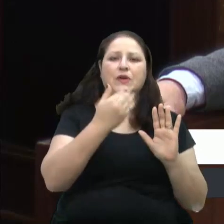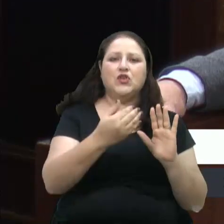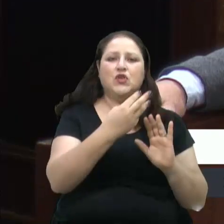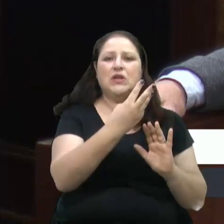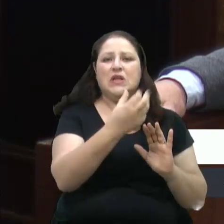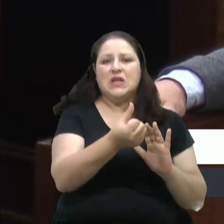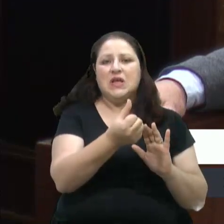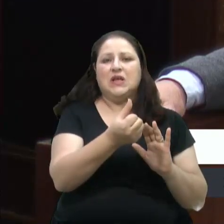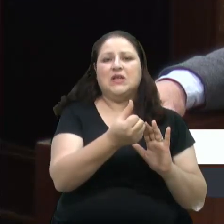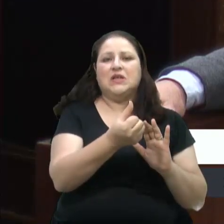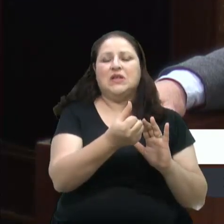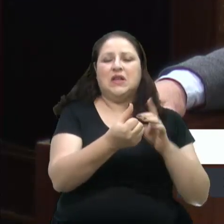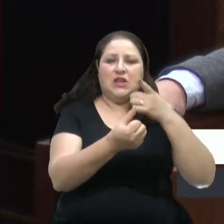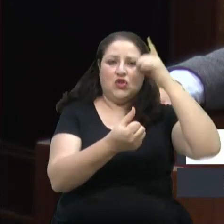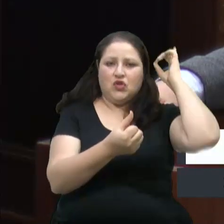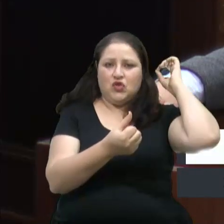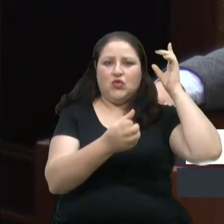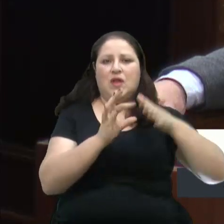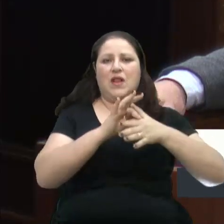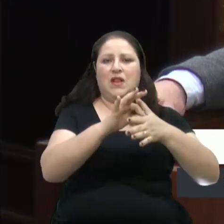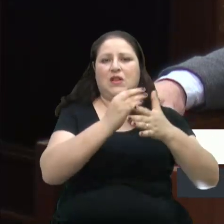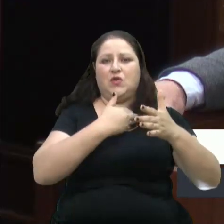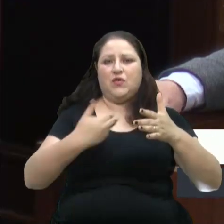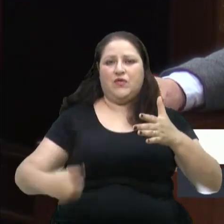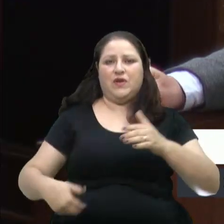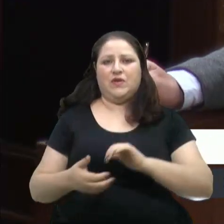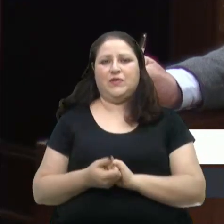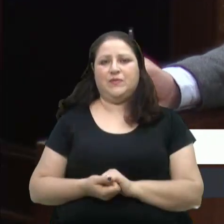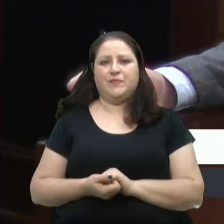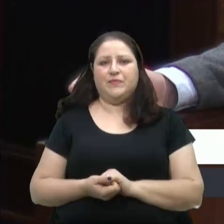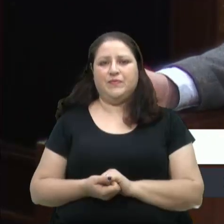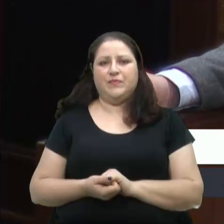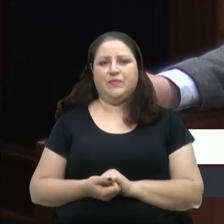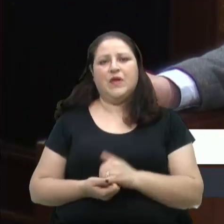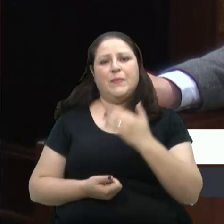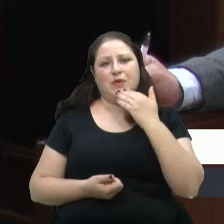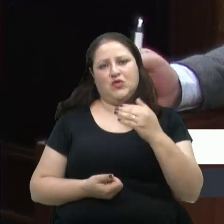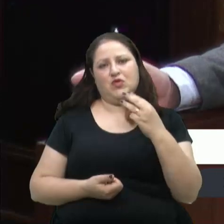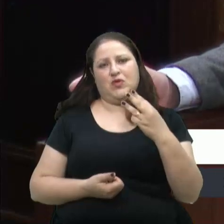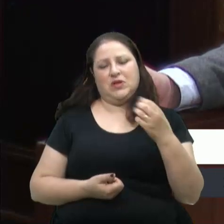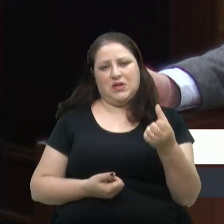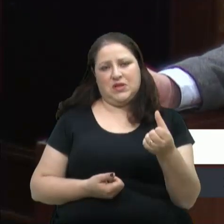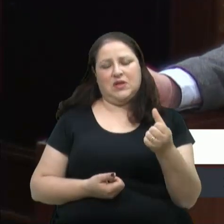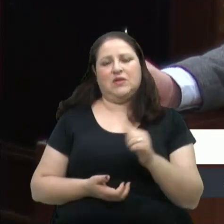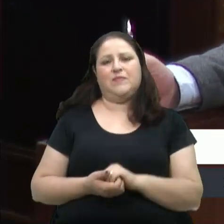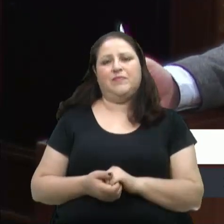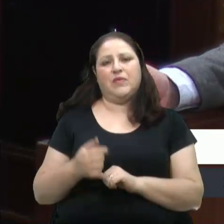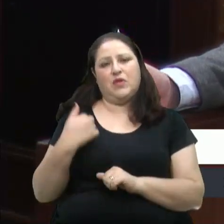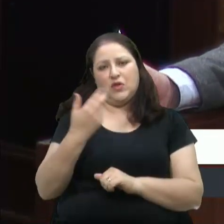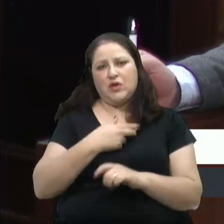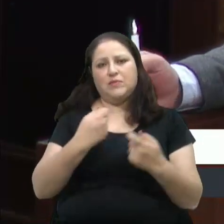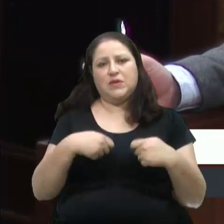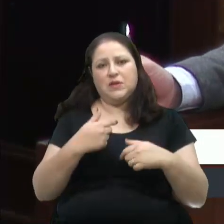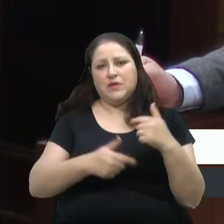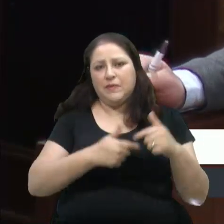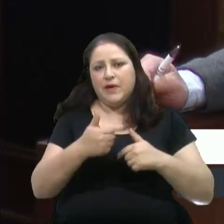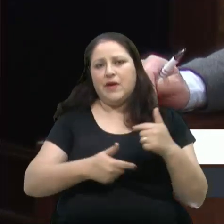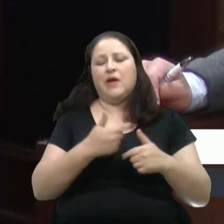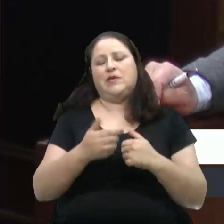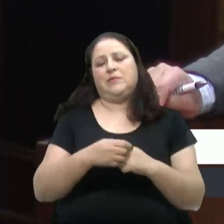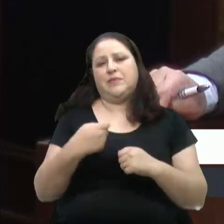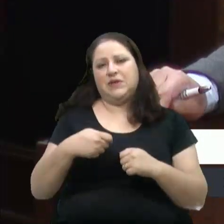do governo Lucas Dill 36 indicações também a gente tem que fazer esse trabalho que parece um trabalho pequeno mas a gente tem que caminhar